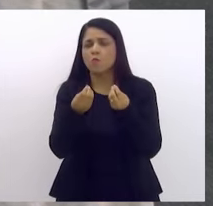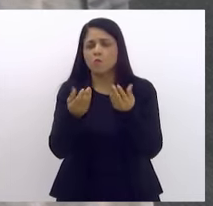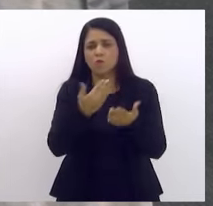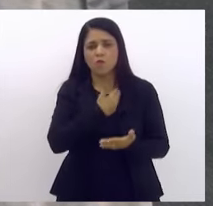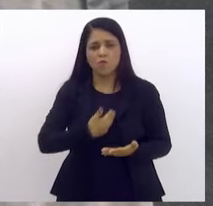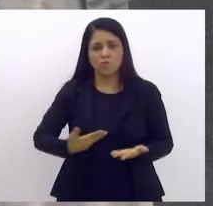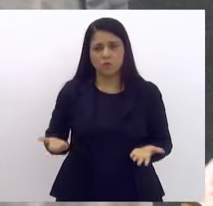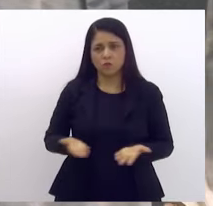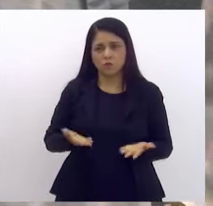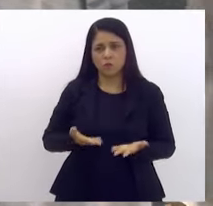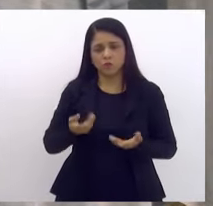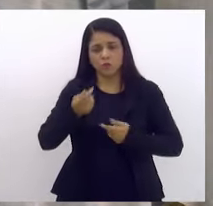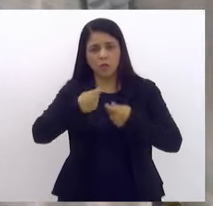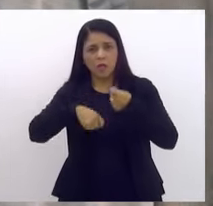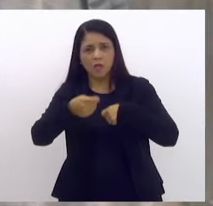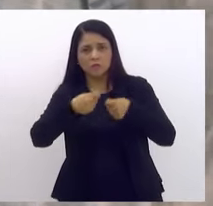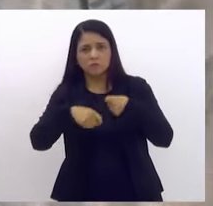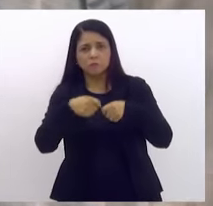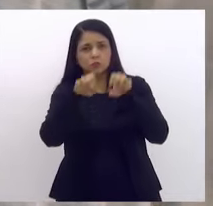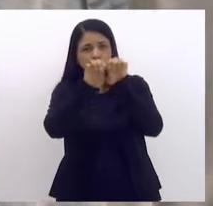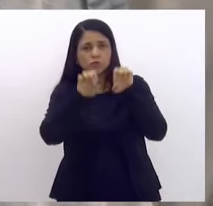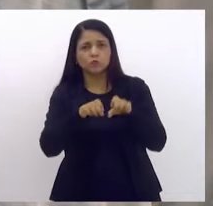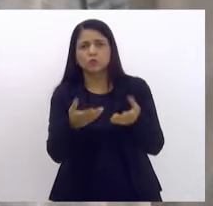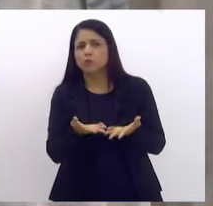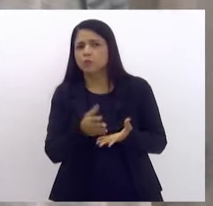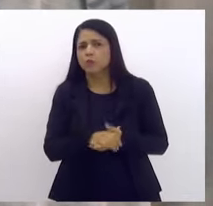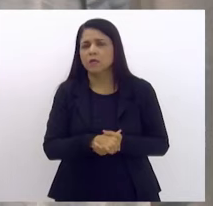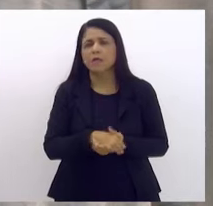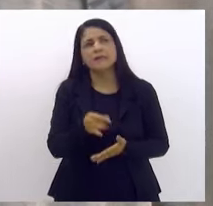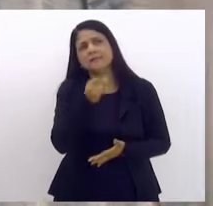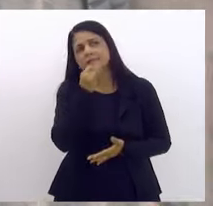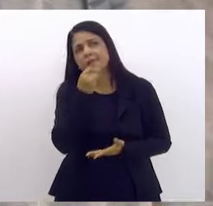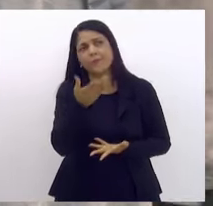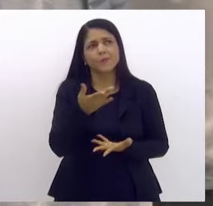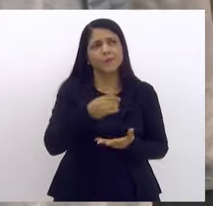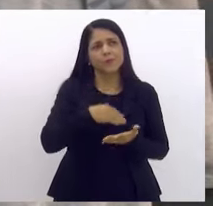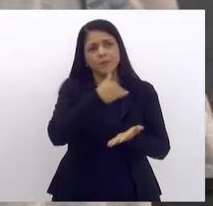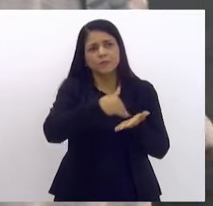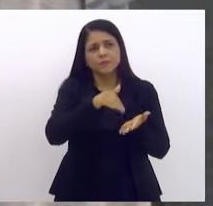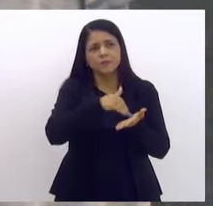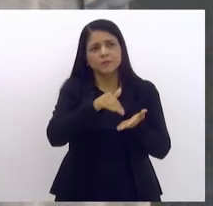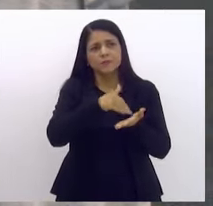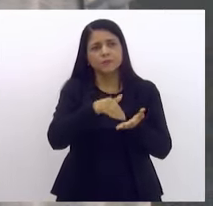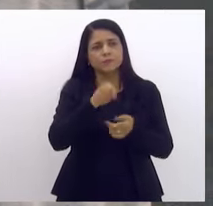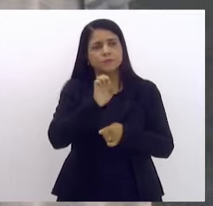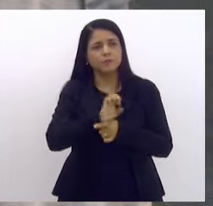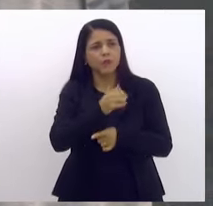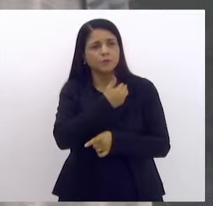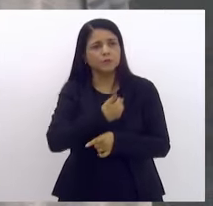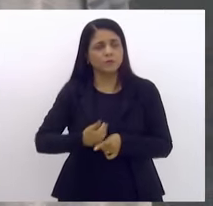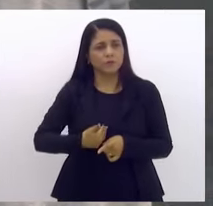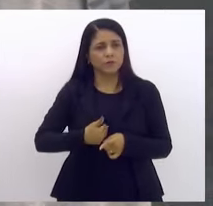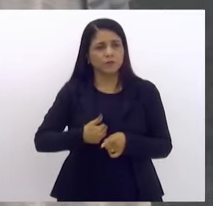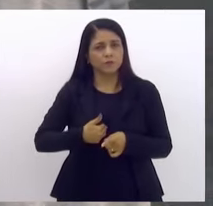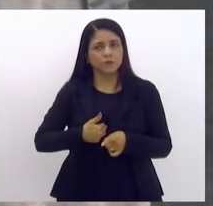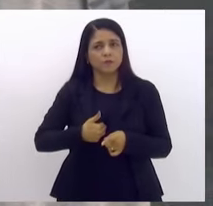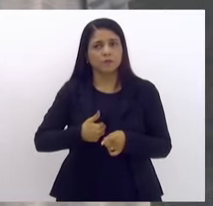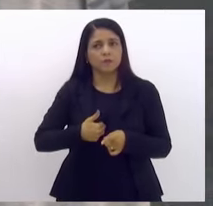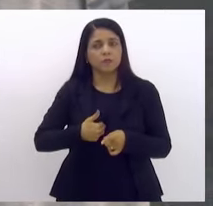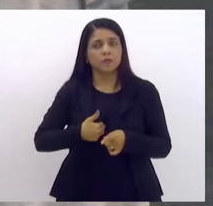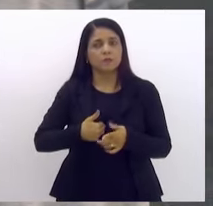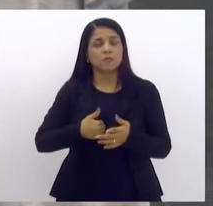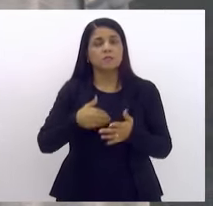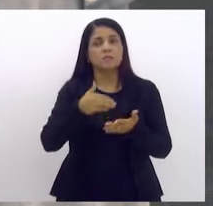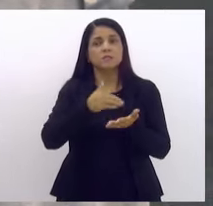governo tem administrado a sua própria estrutura. Por exemplo, Secretaria de Estado de Governo e Secretaria de Estado